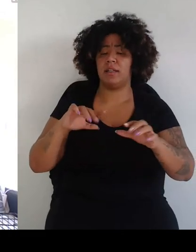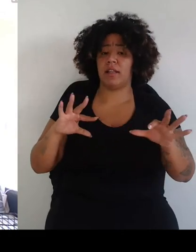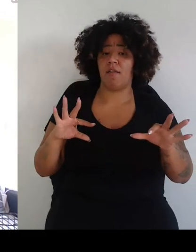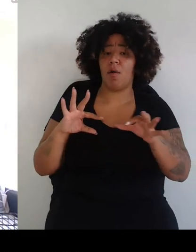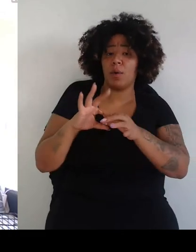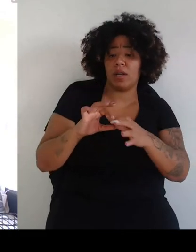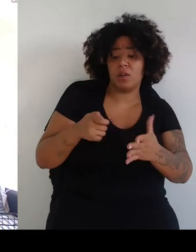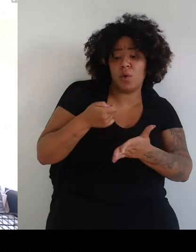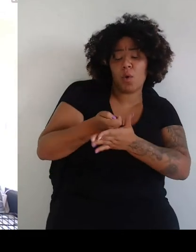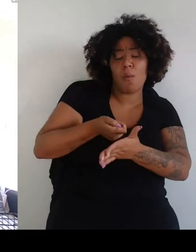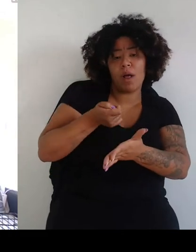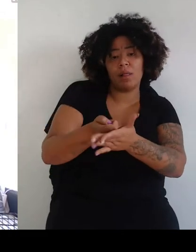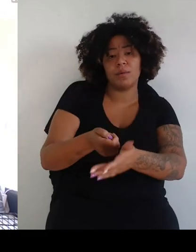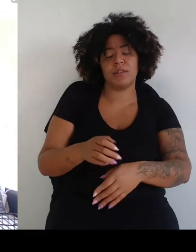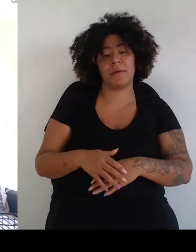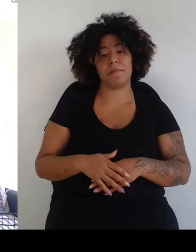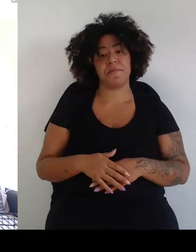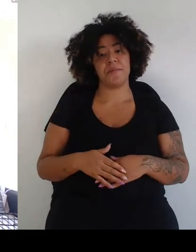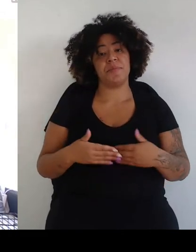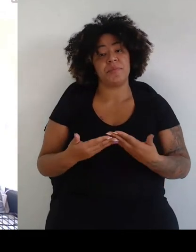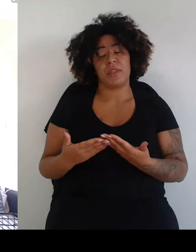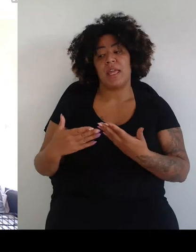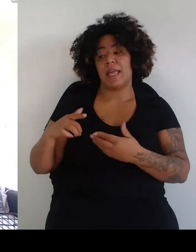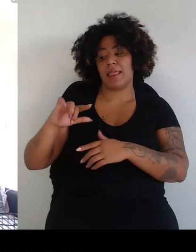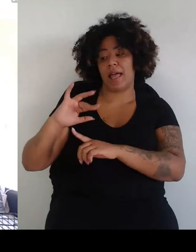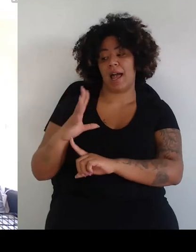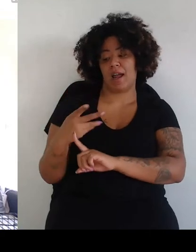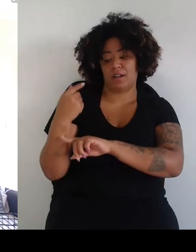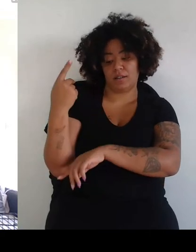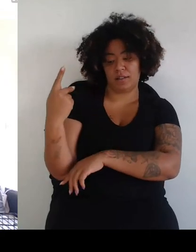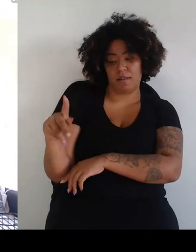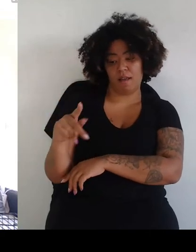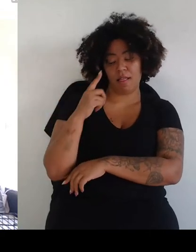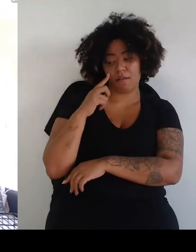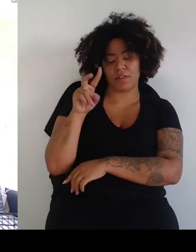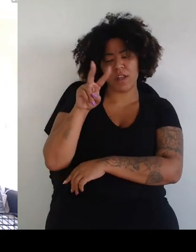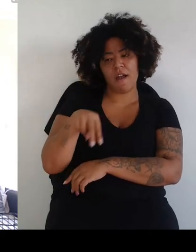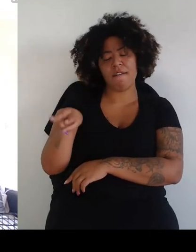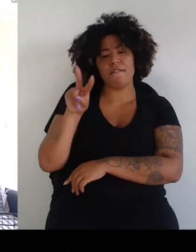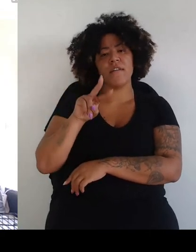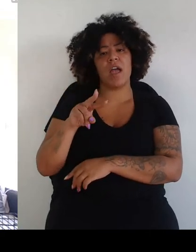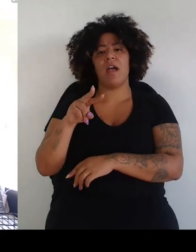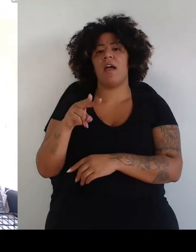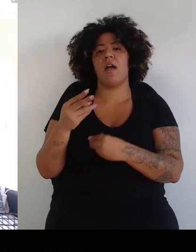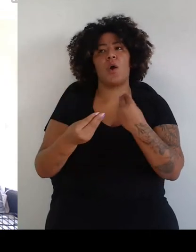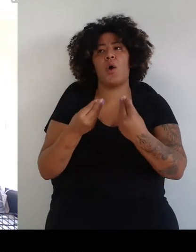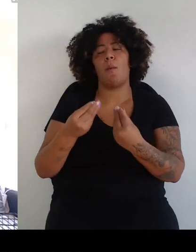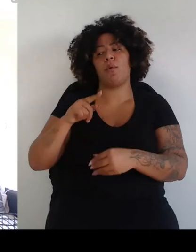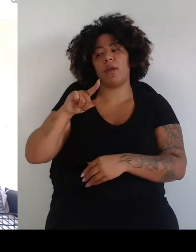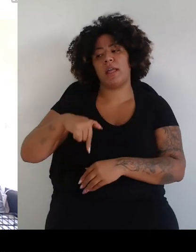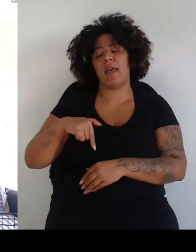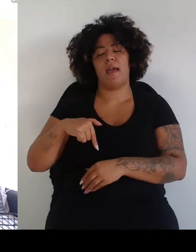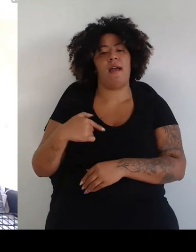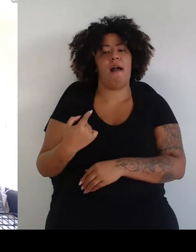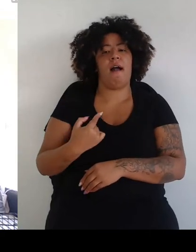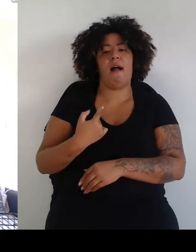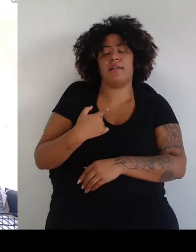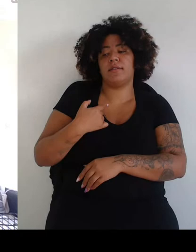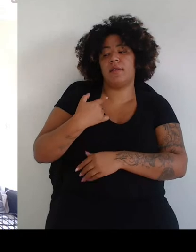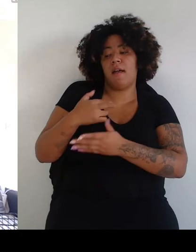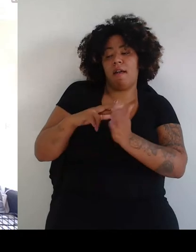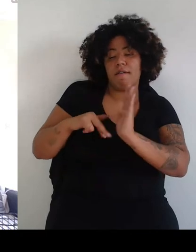no trabalho de bacon nós vemos a discussão das suas representações muitas vezes